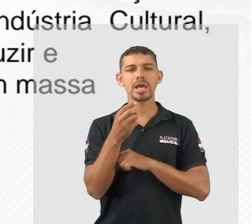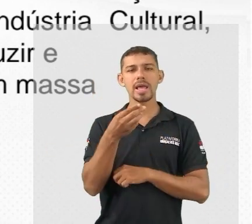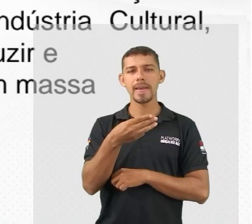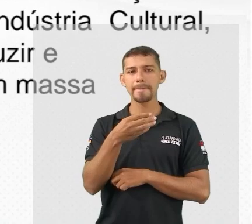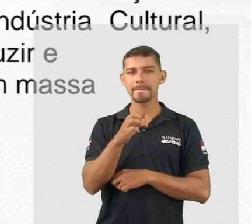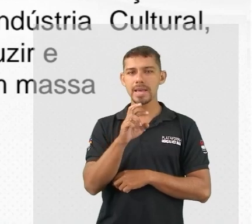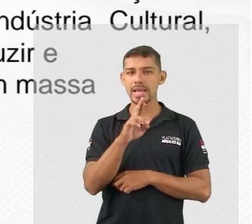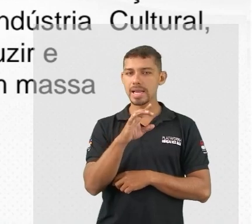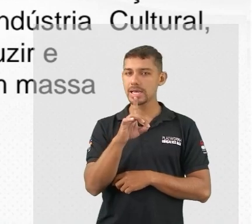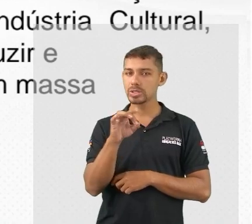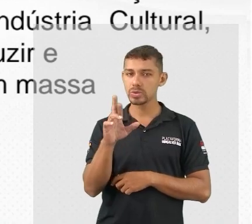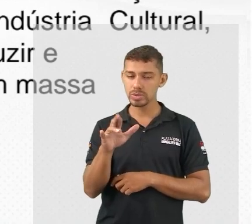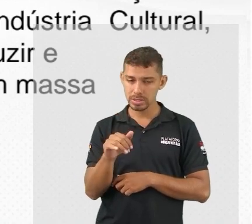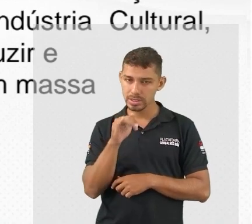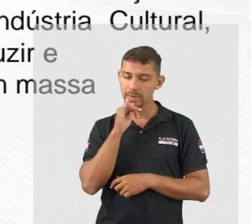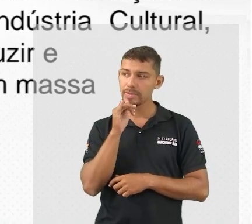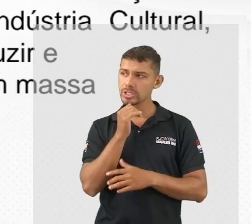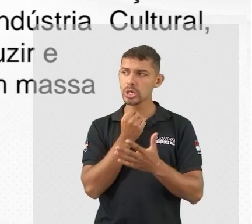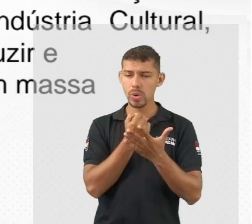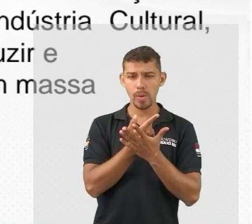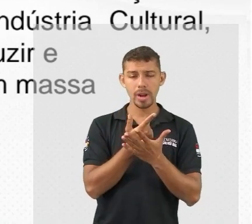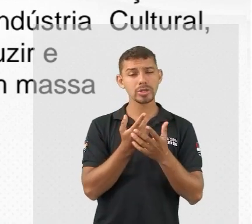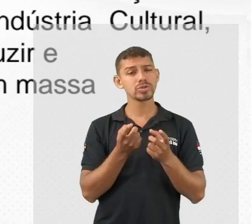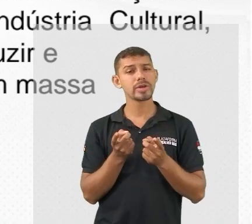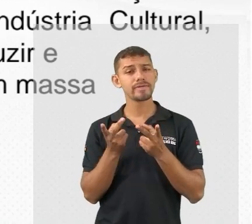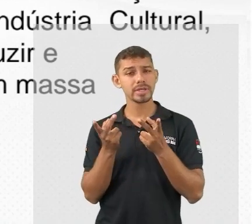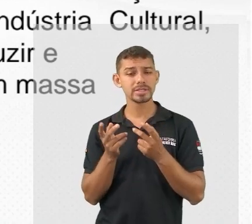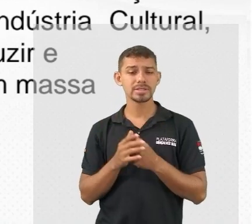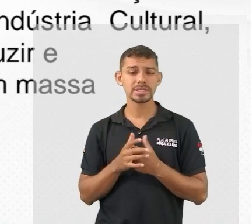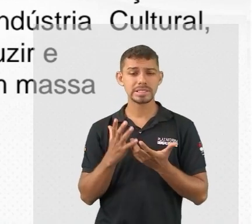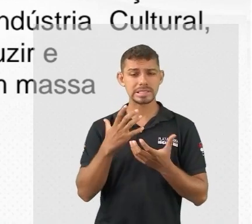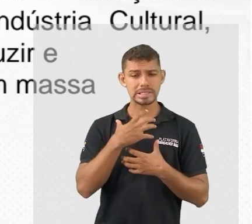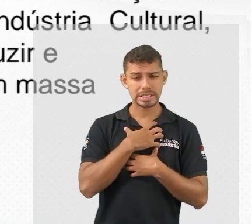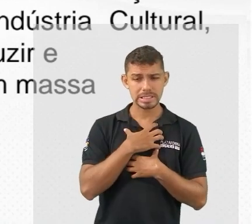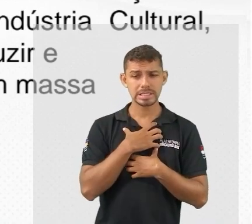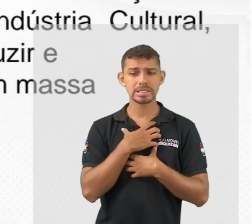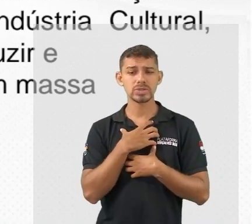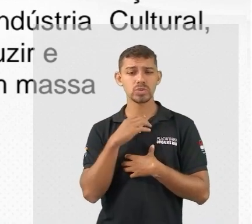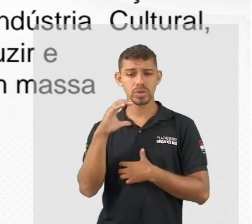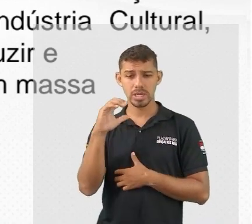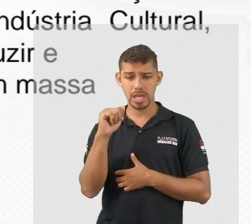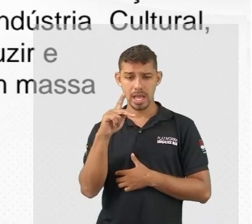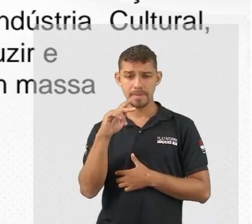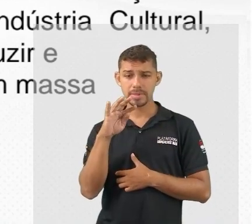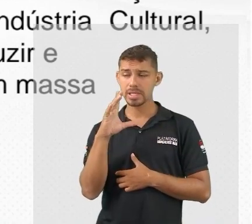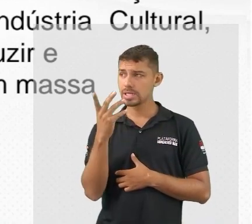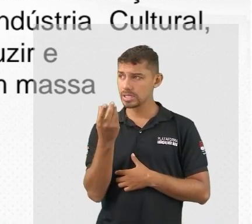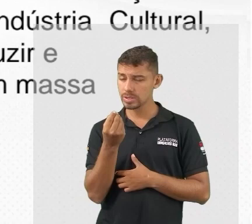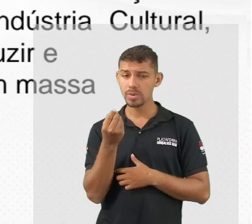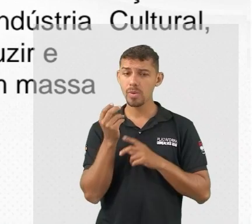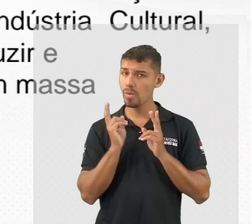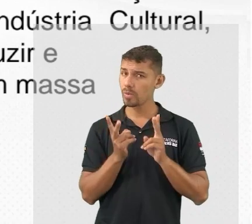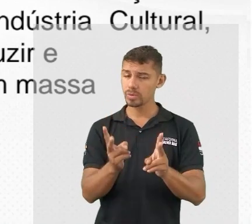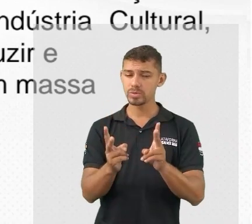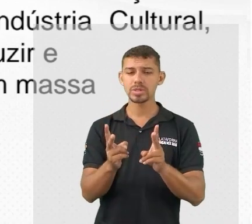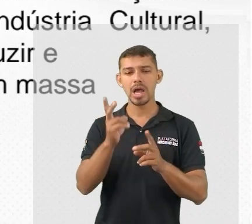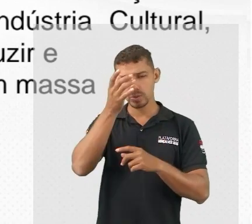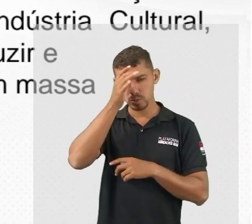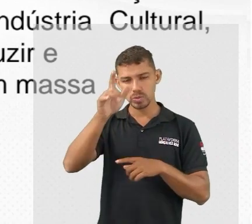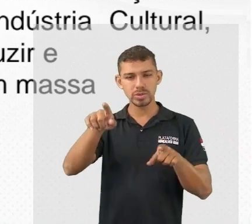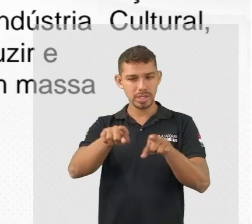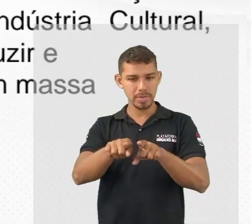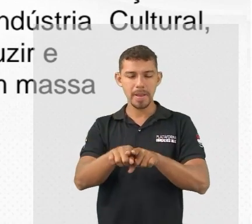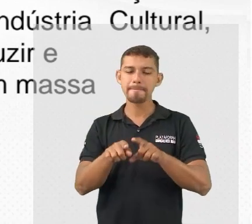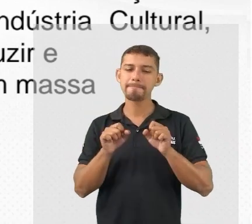ser comprados, possam ser vendidos. Se sentimentos e pensamentos no capitalismo podem virar mercadoria, a cultura também pode